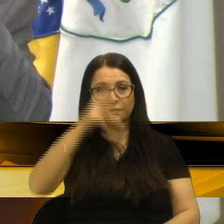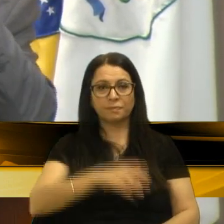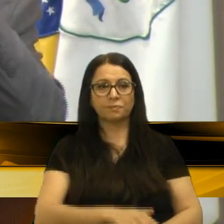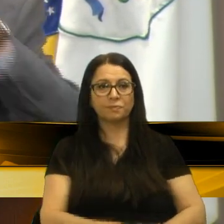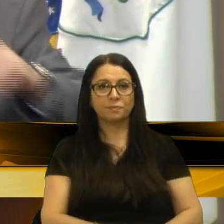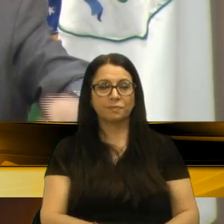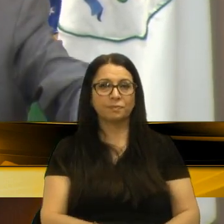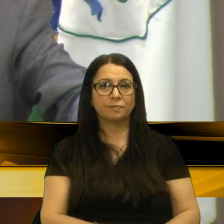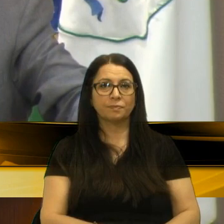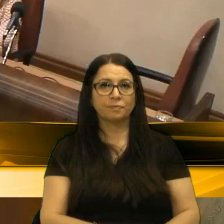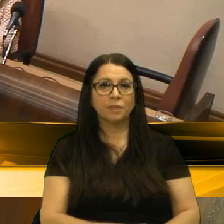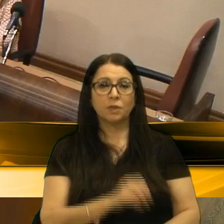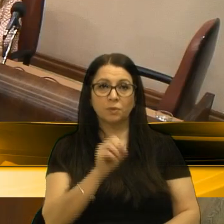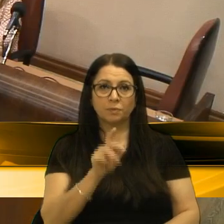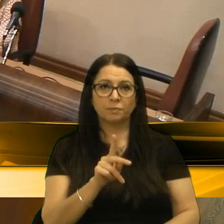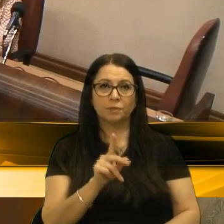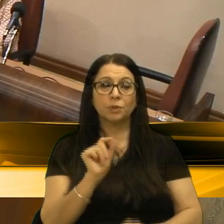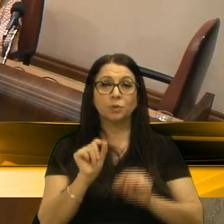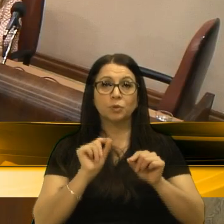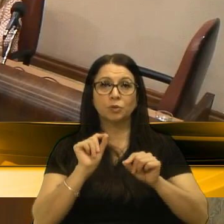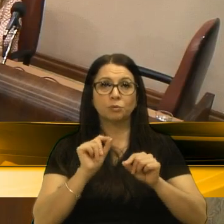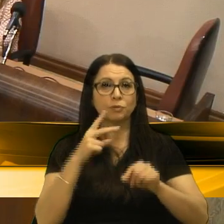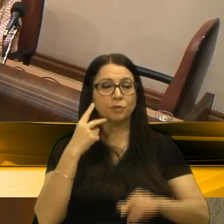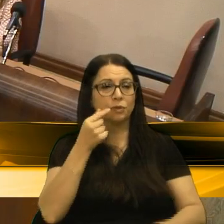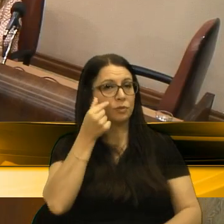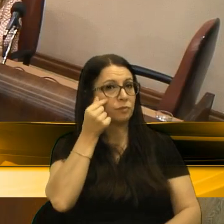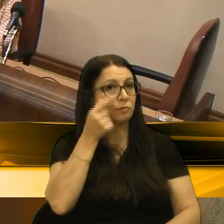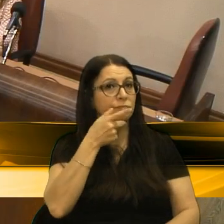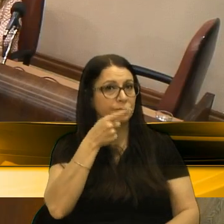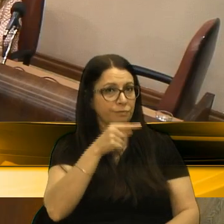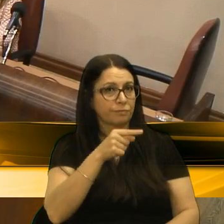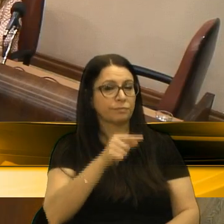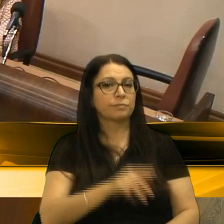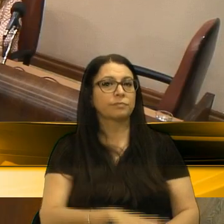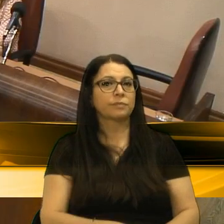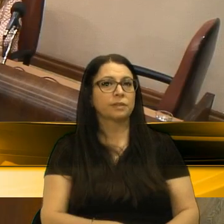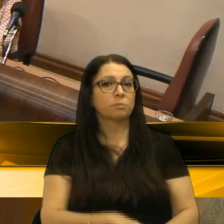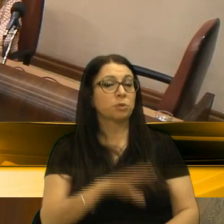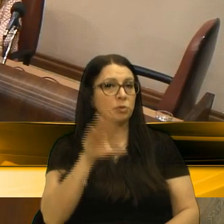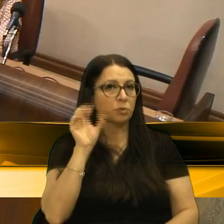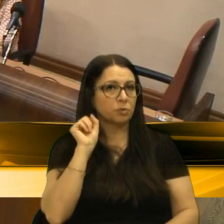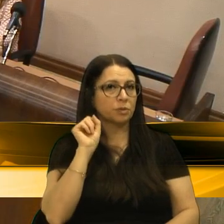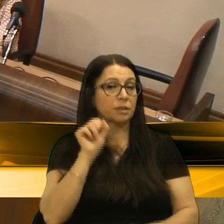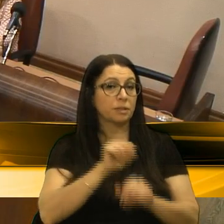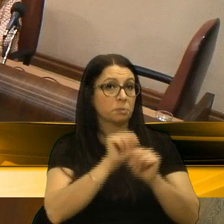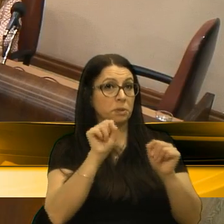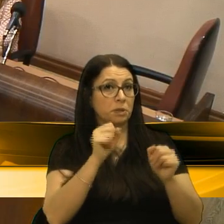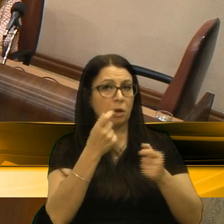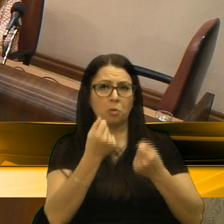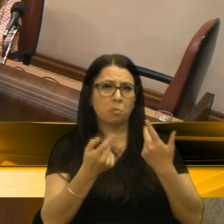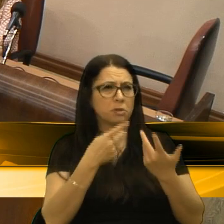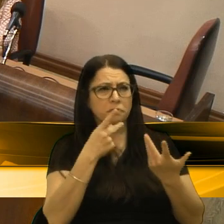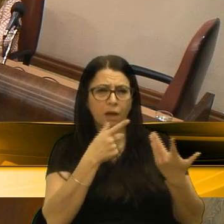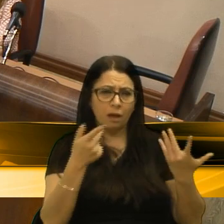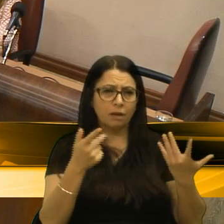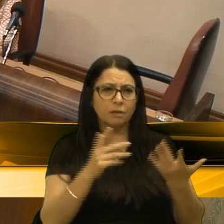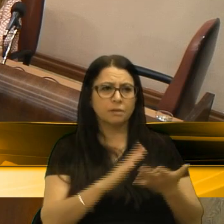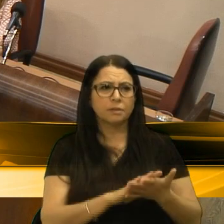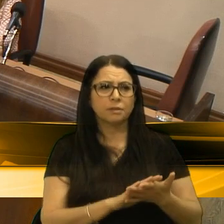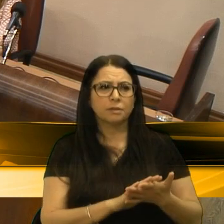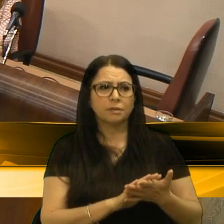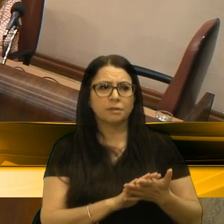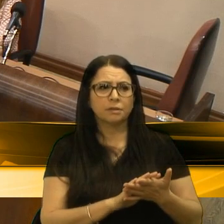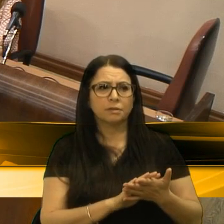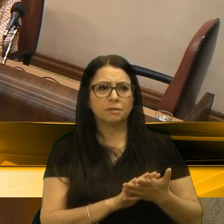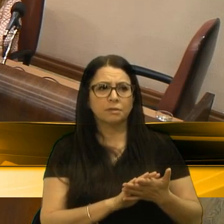depois nós... Ok, com relação ao que o vereador Eloy Frisso trouxe, eu também escutei hoje pela manhã algumas falas e tal. Sabe que